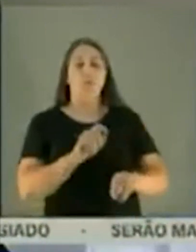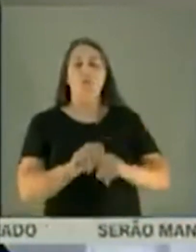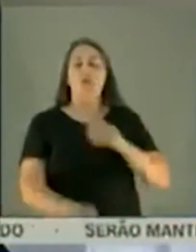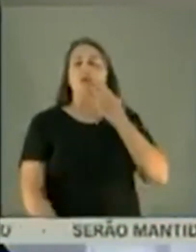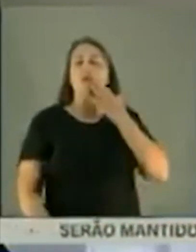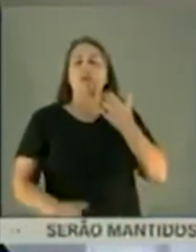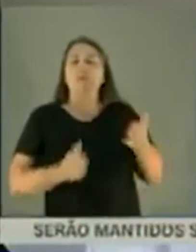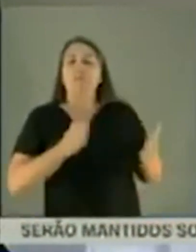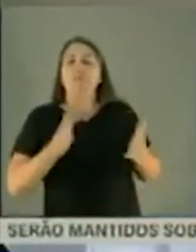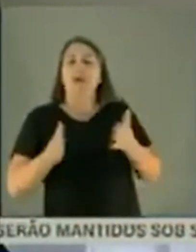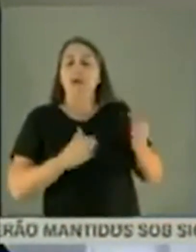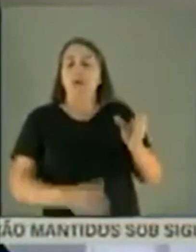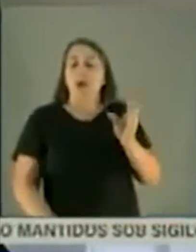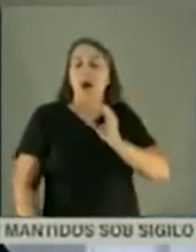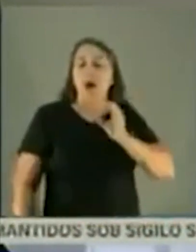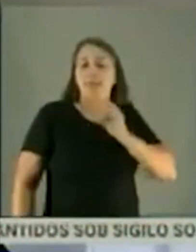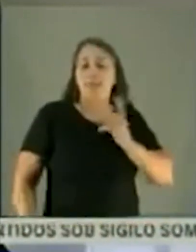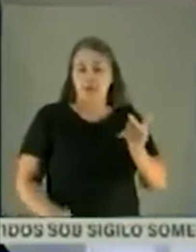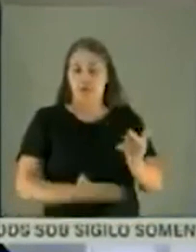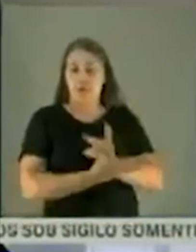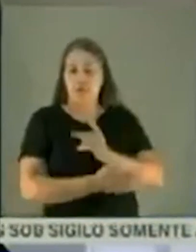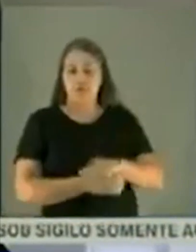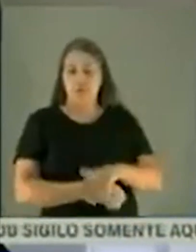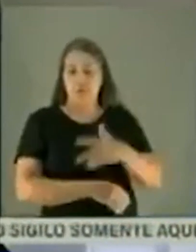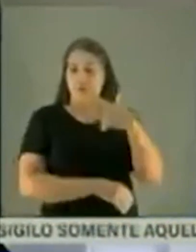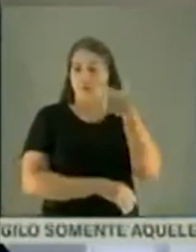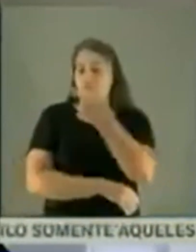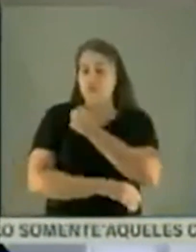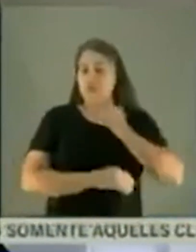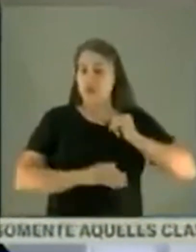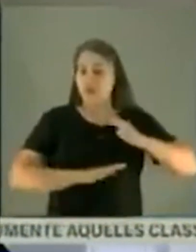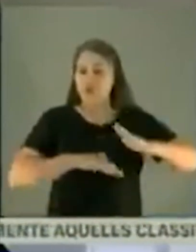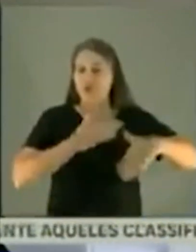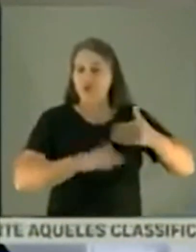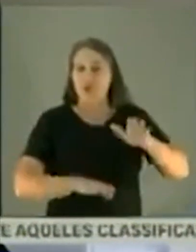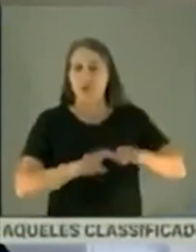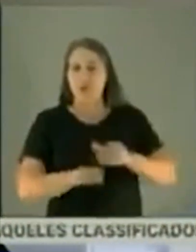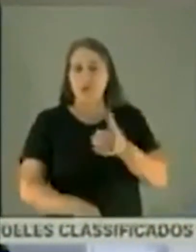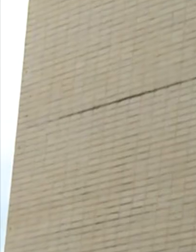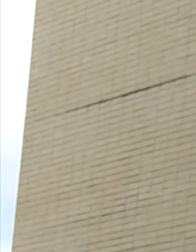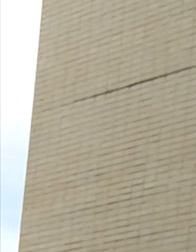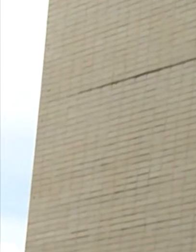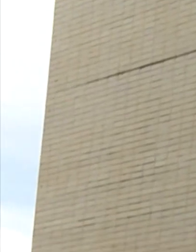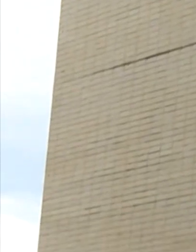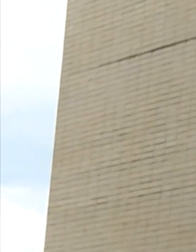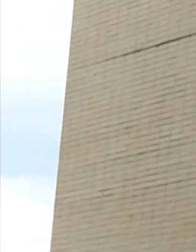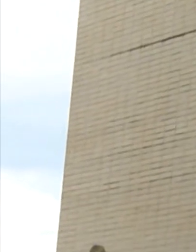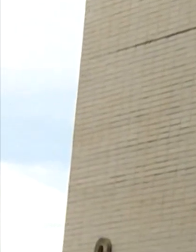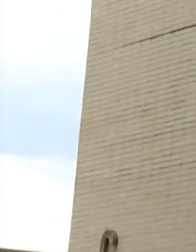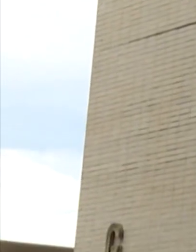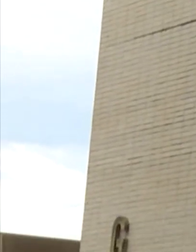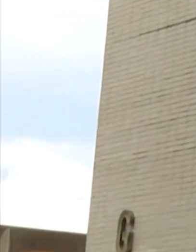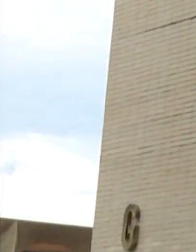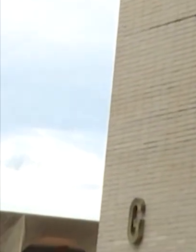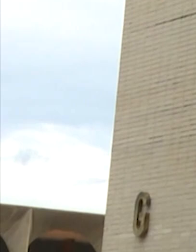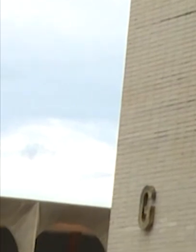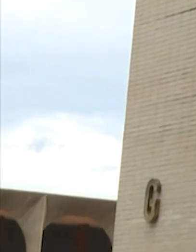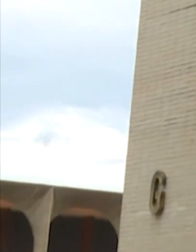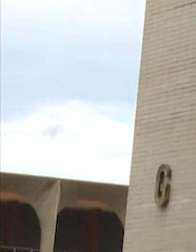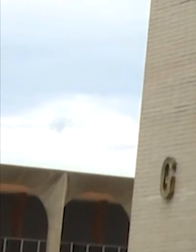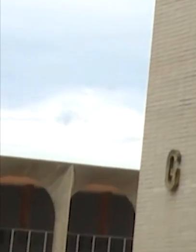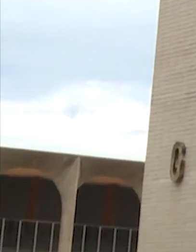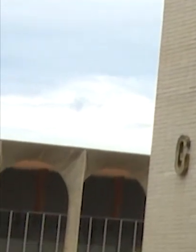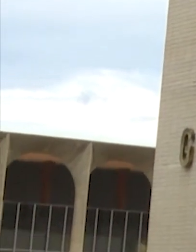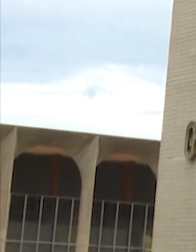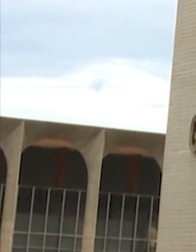aquisição de insumos e negociação de compra de vacinas. O coronel da reserva esteve no cargo entre junho de 2020 e março de